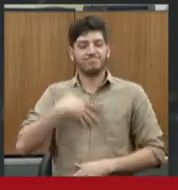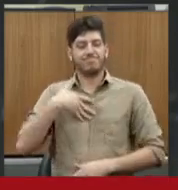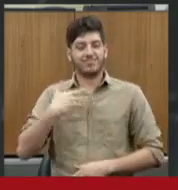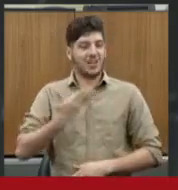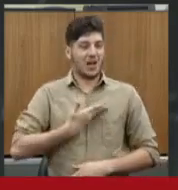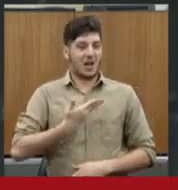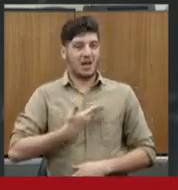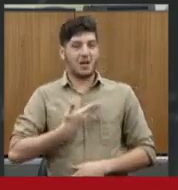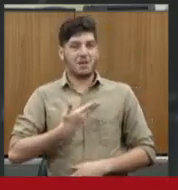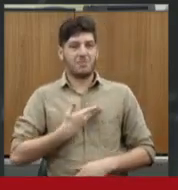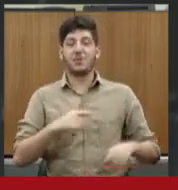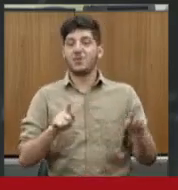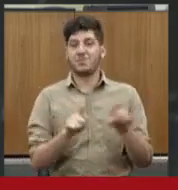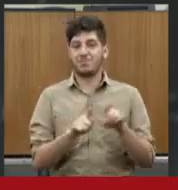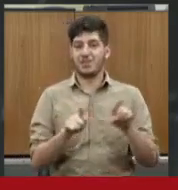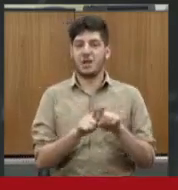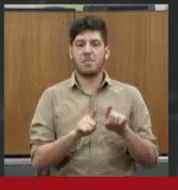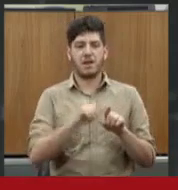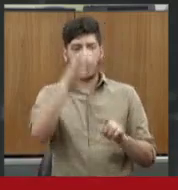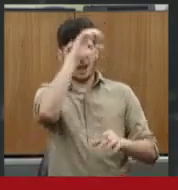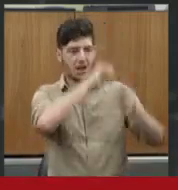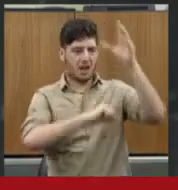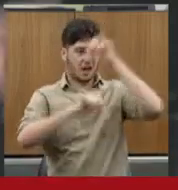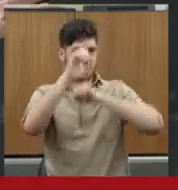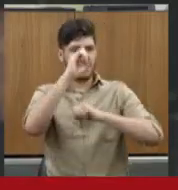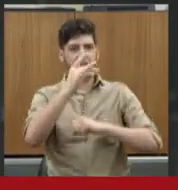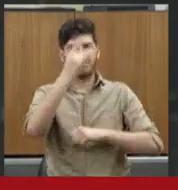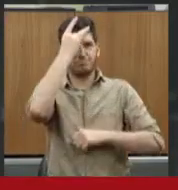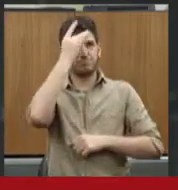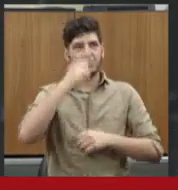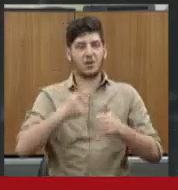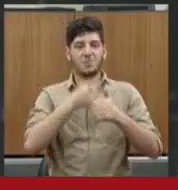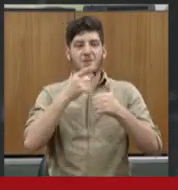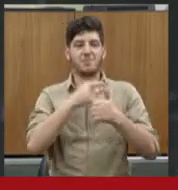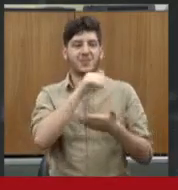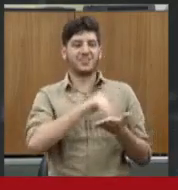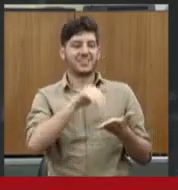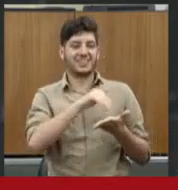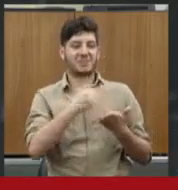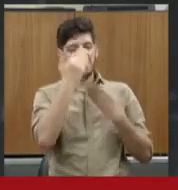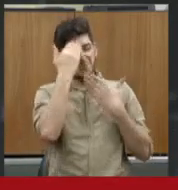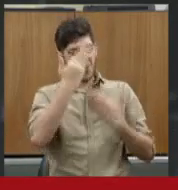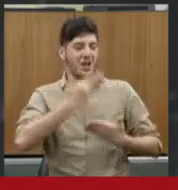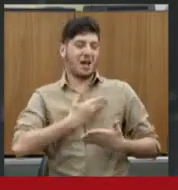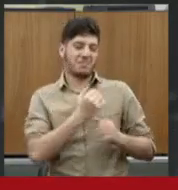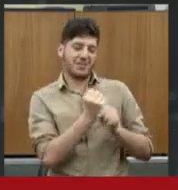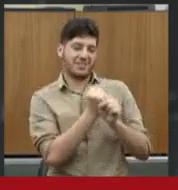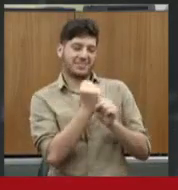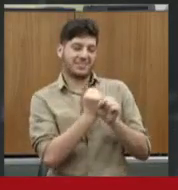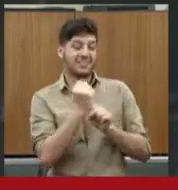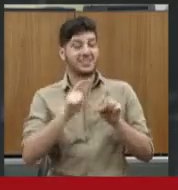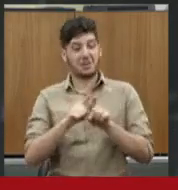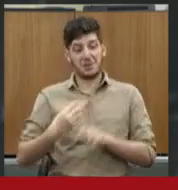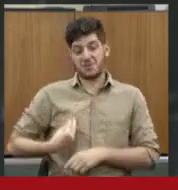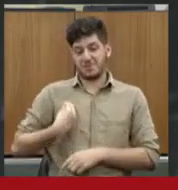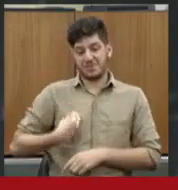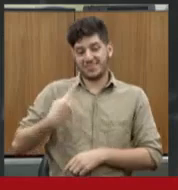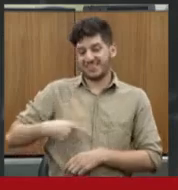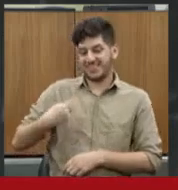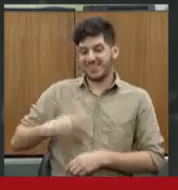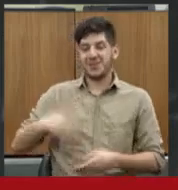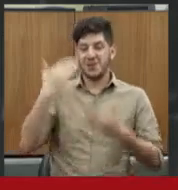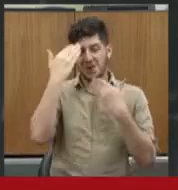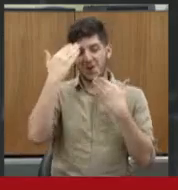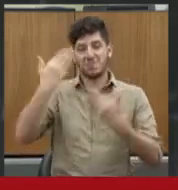mas de aprender muito com ele, como seu primeiro secretário nos últimos 4 anos. Obrigado por sua amizade, por sua presença. Agradecer o querido